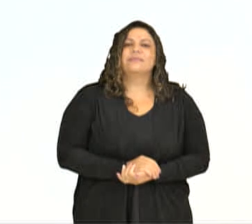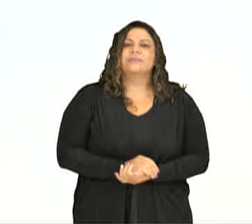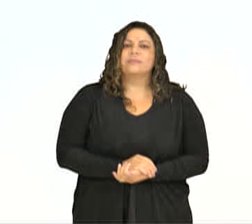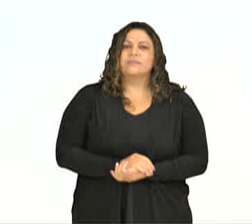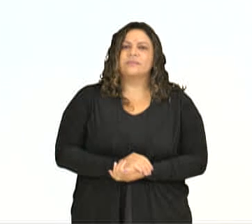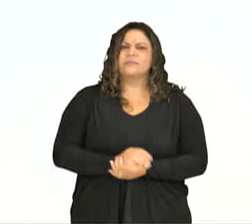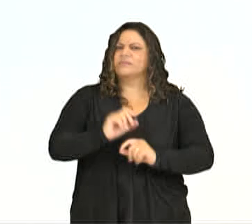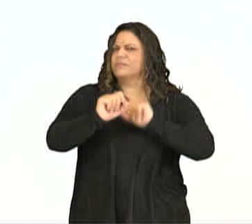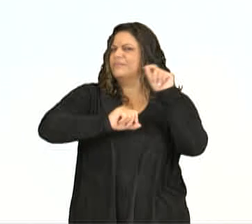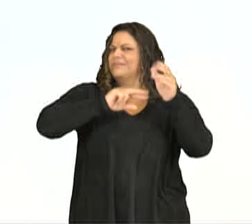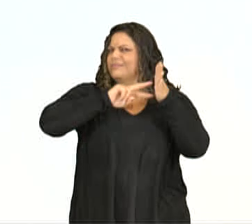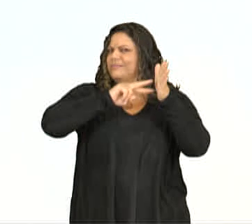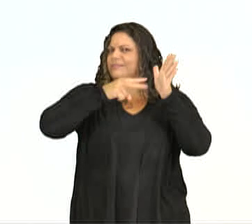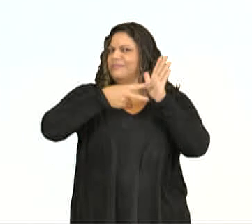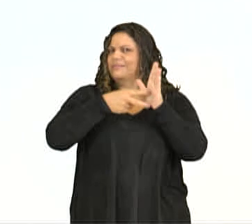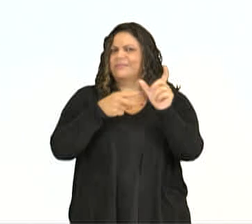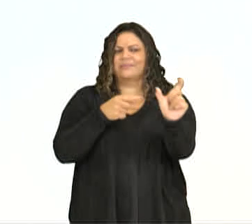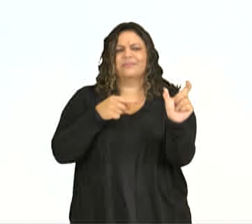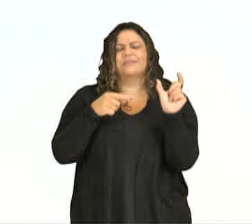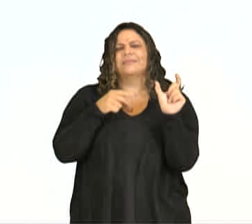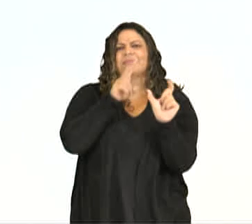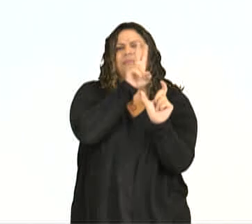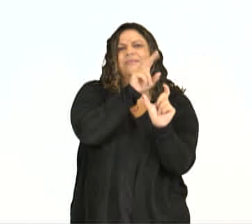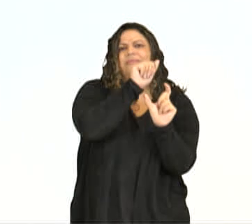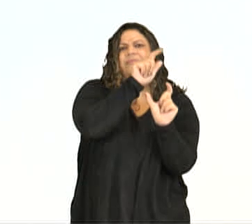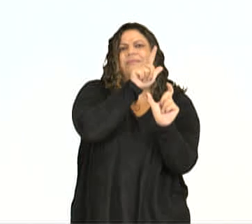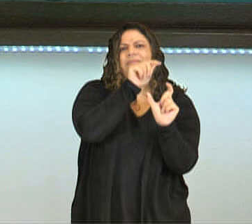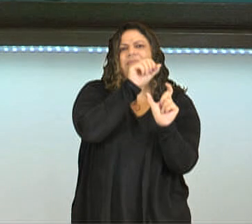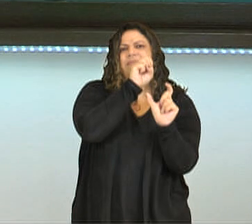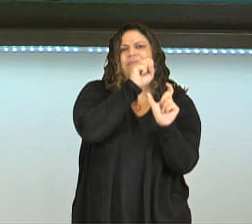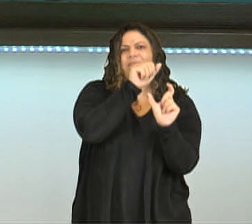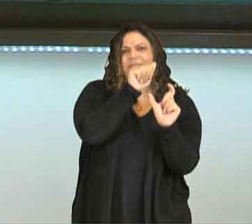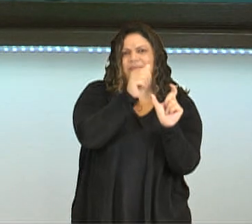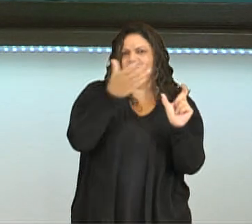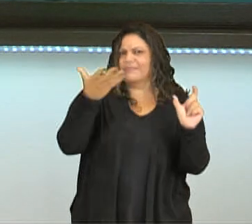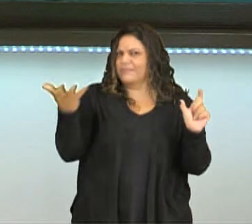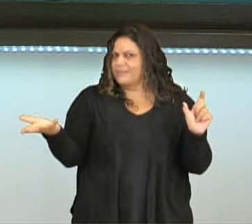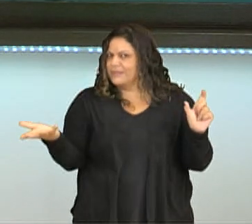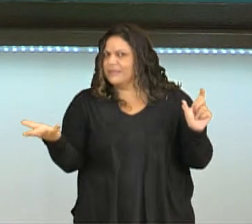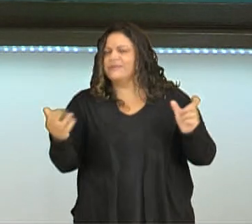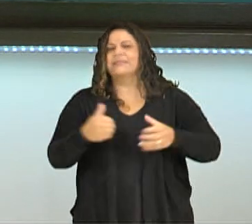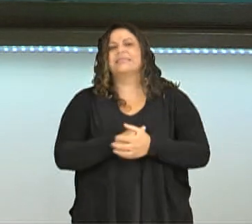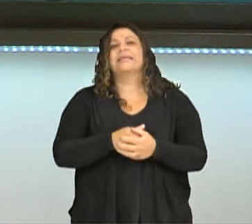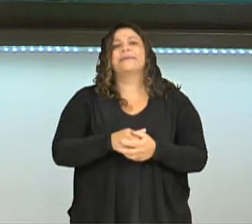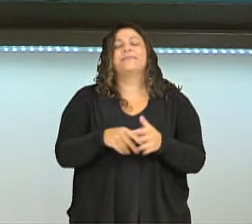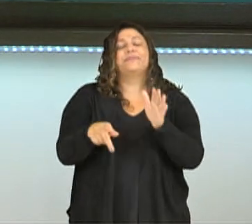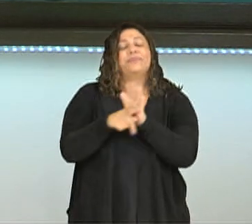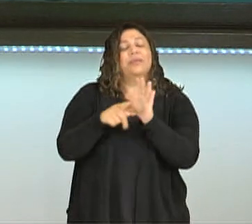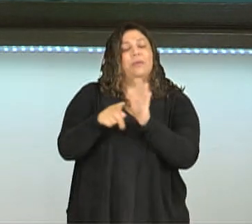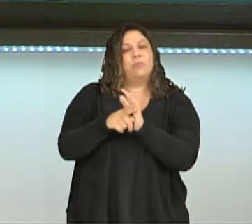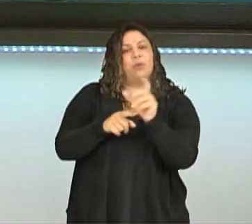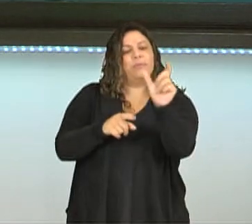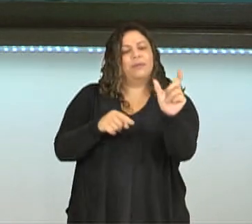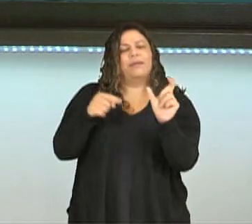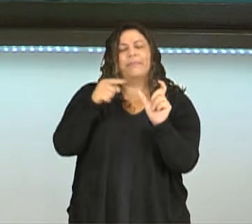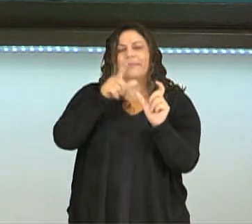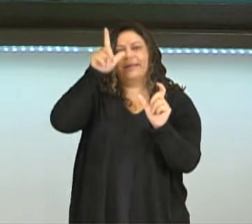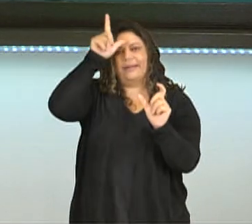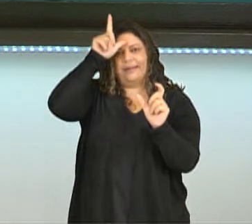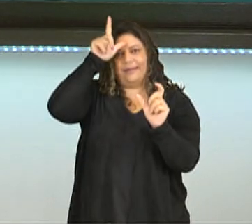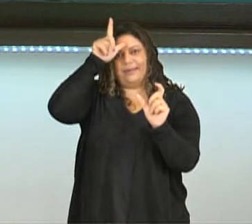O significado da palavra valsa, ou valsar, vem de uma palavra alemã, Waltzen,